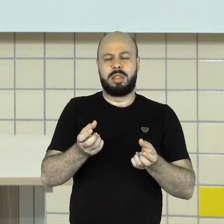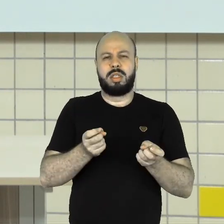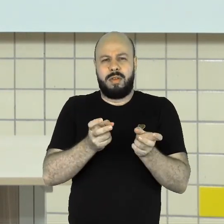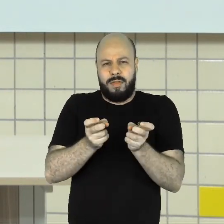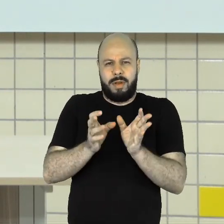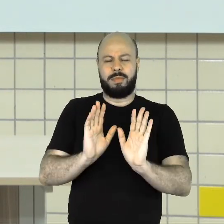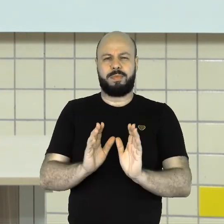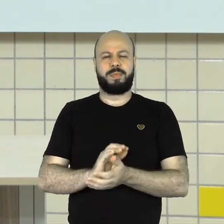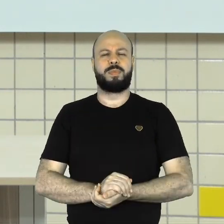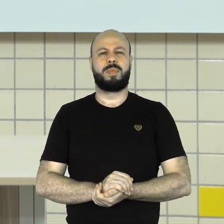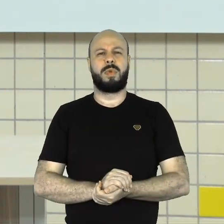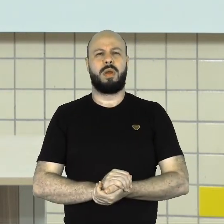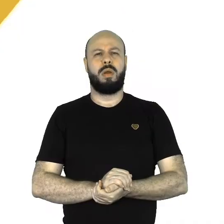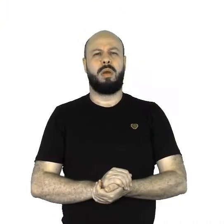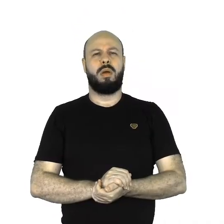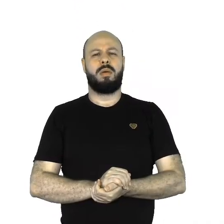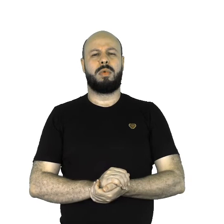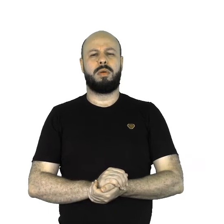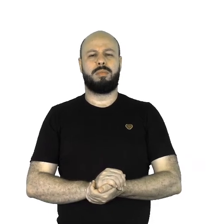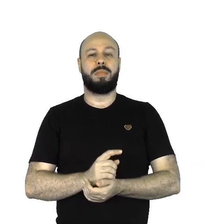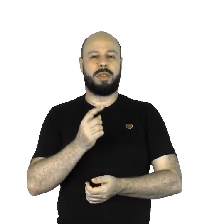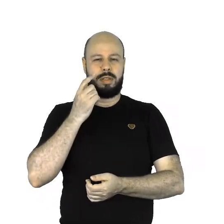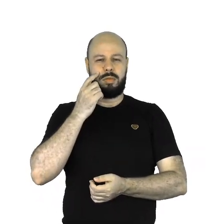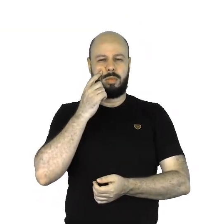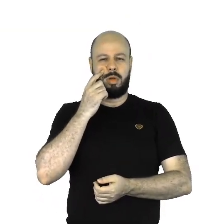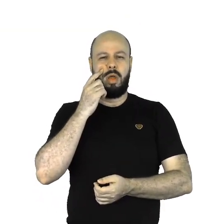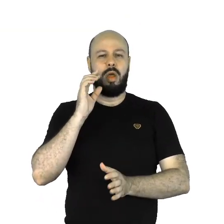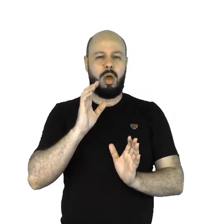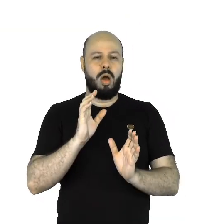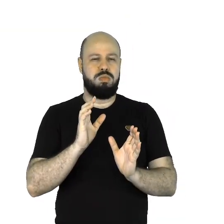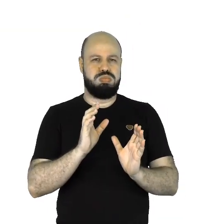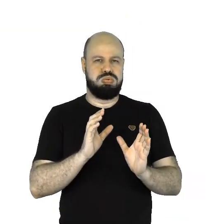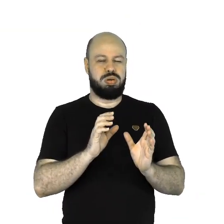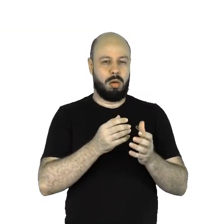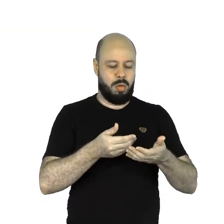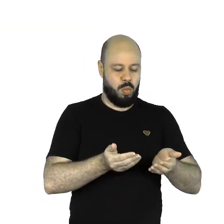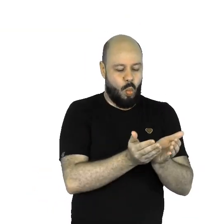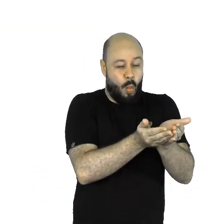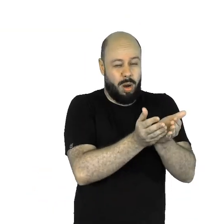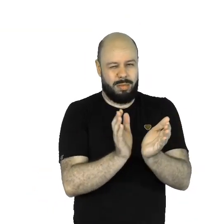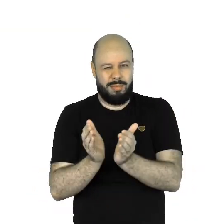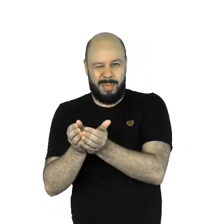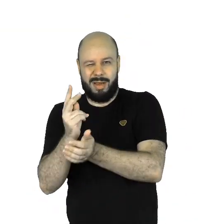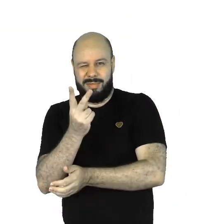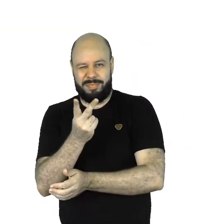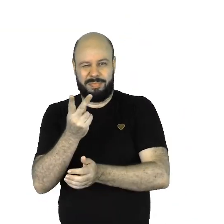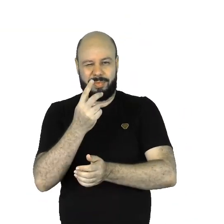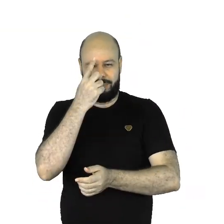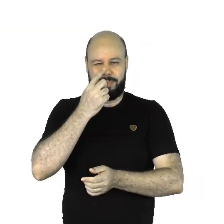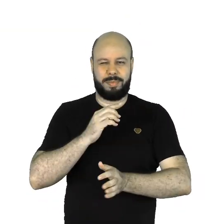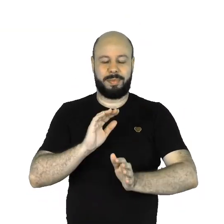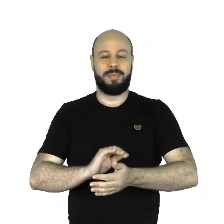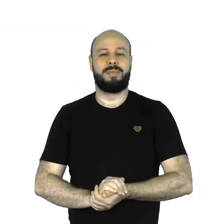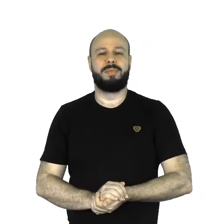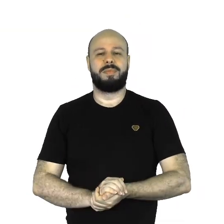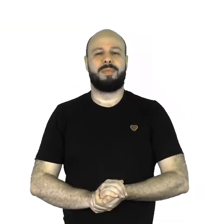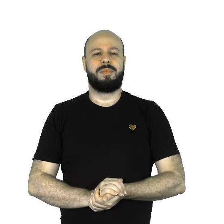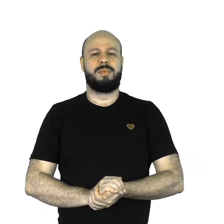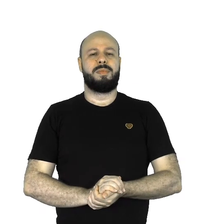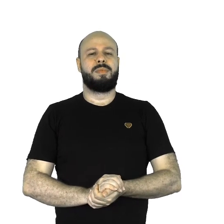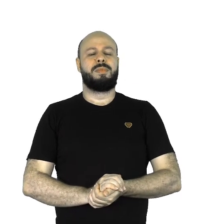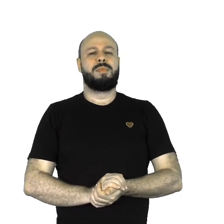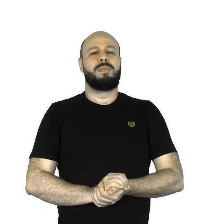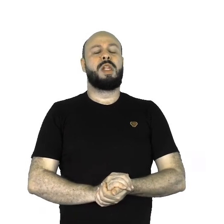só, os dois barquinhos, né? O barquinho da União Europeia. Pessoal, então olhem só essa imagem que interessante. É